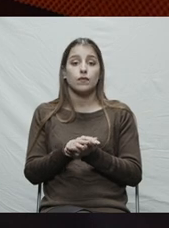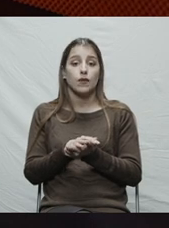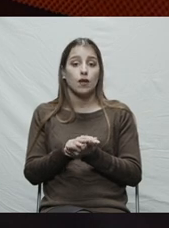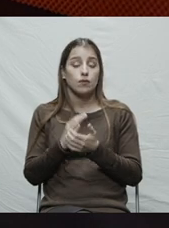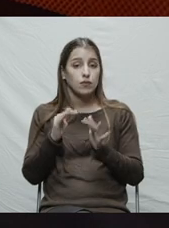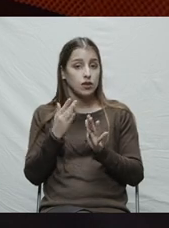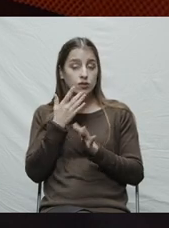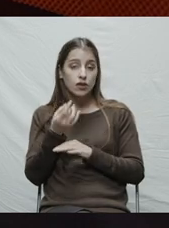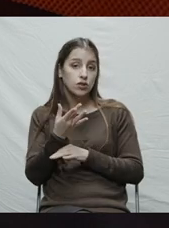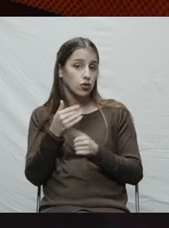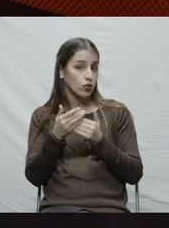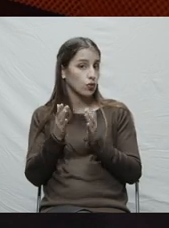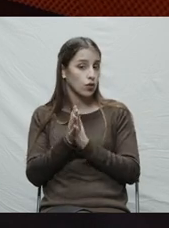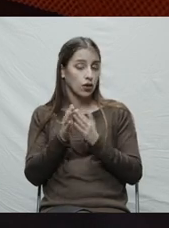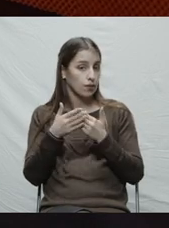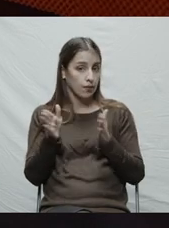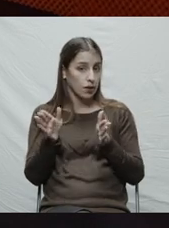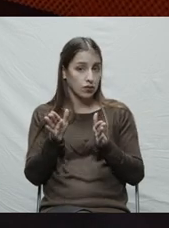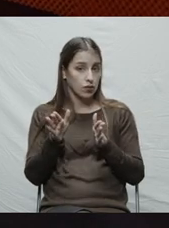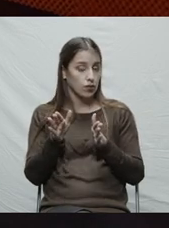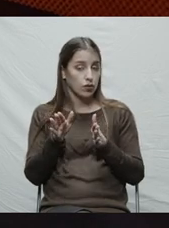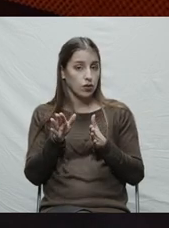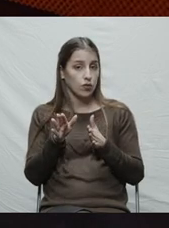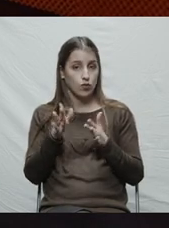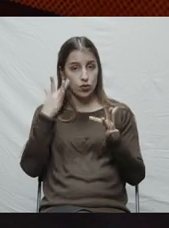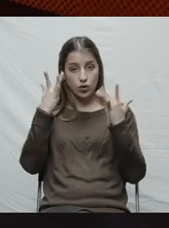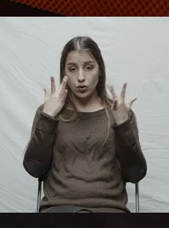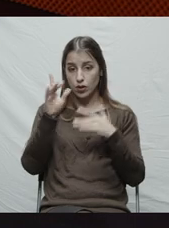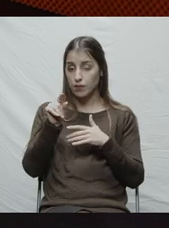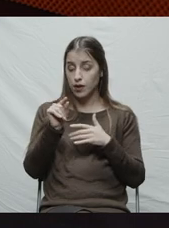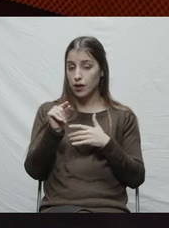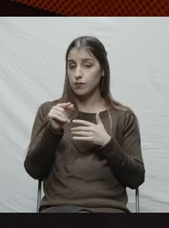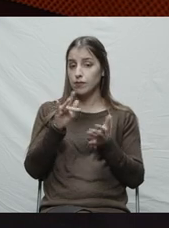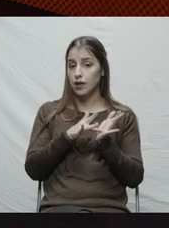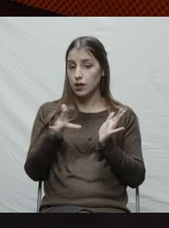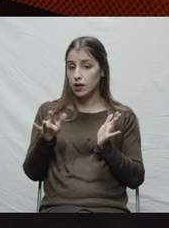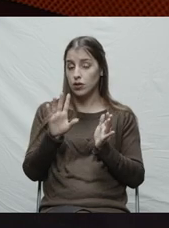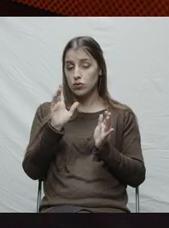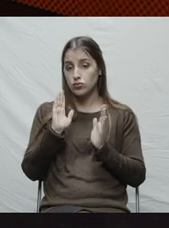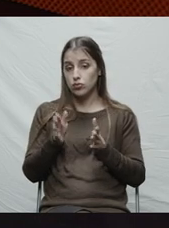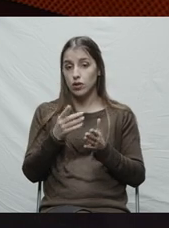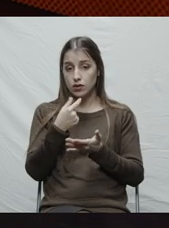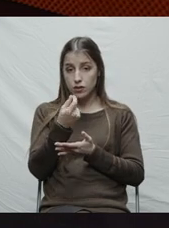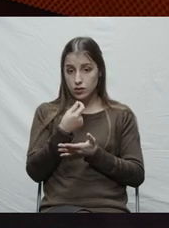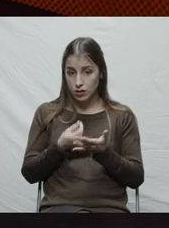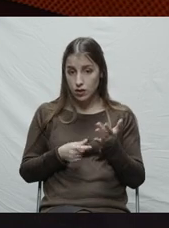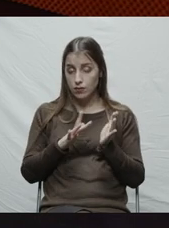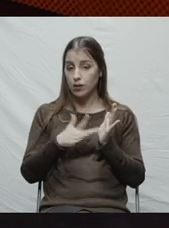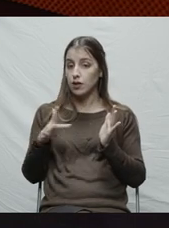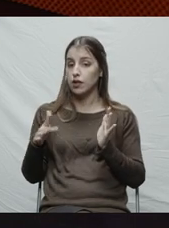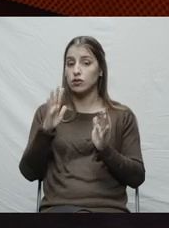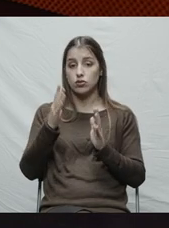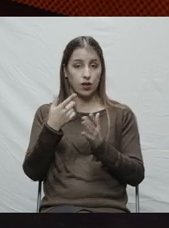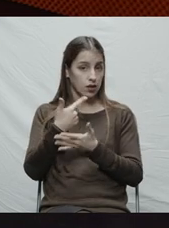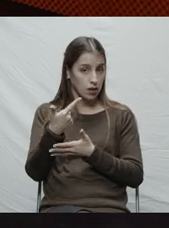cenografia, mas deixamos muito em aberto, deixamos tanto em aberto para os teóricos como para os bailarinos. Já tivemos um desenho de um bailarino, já tivemos listas,